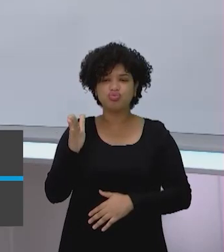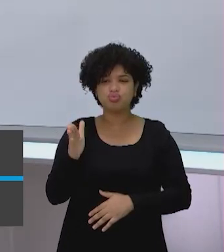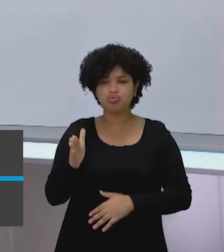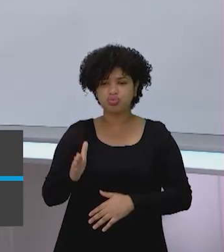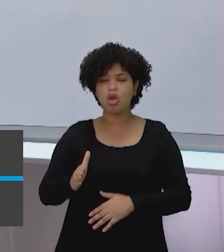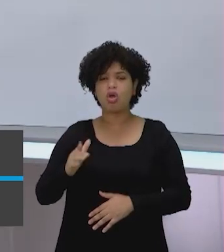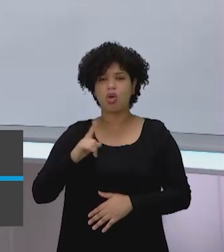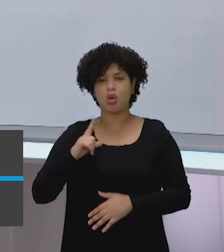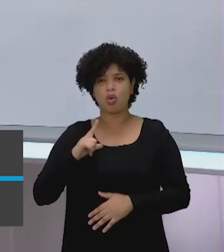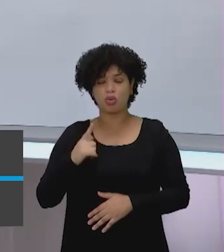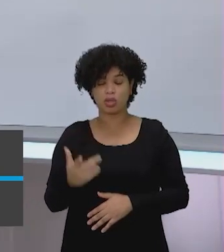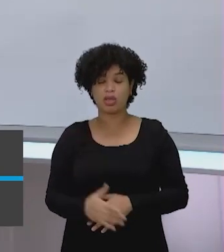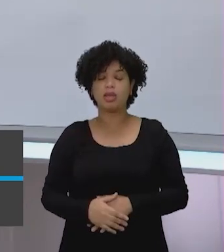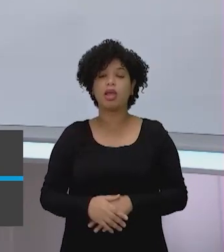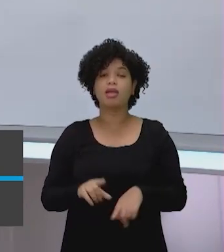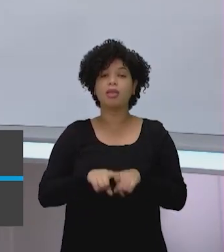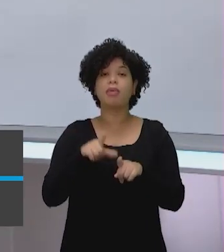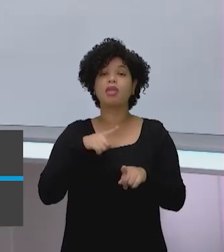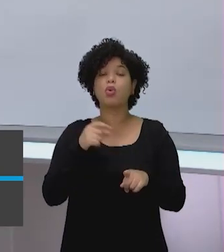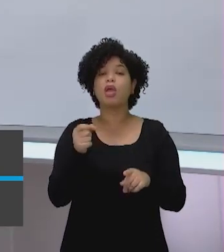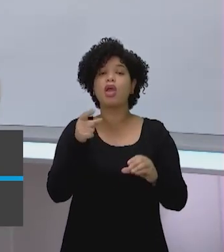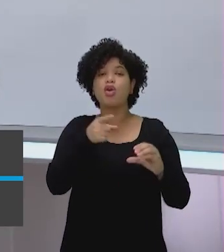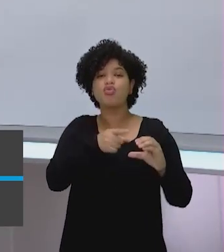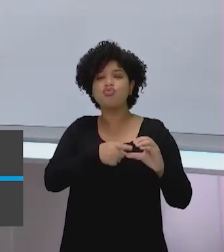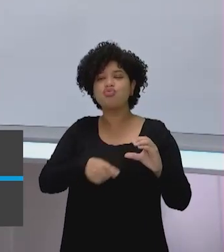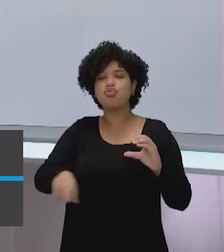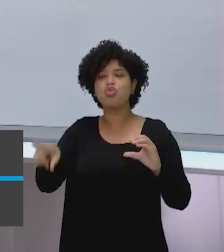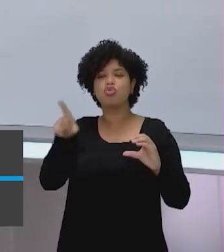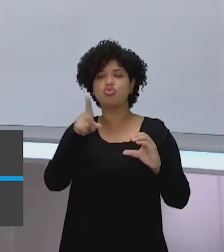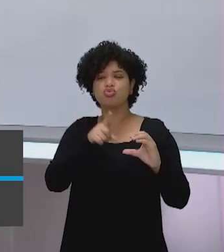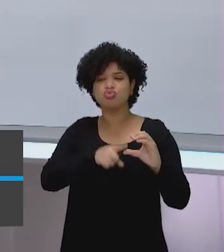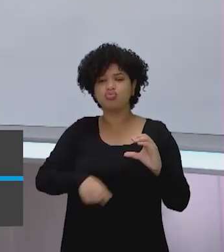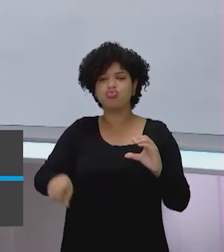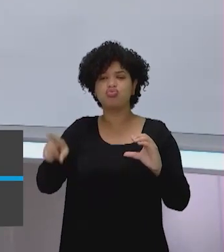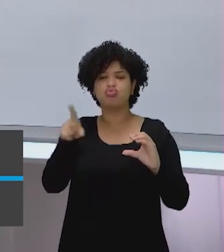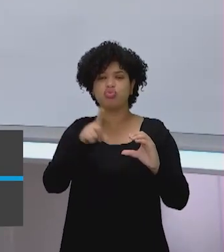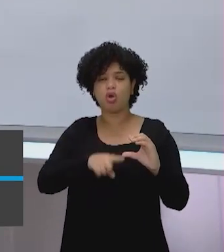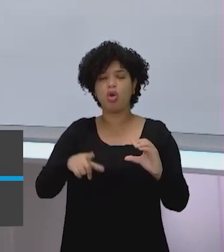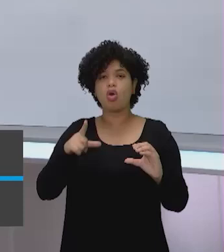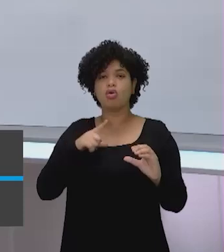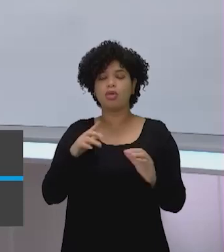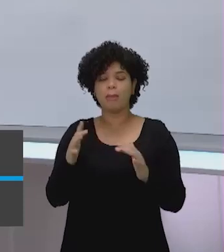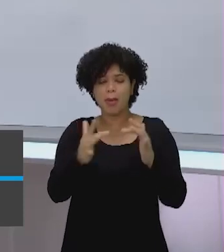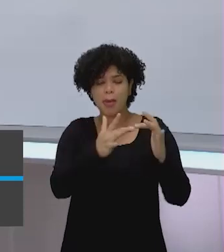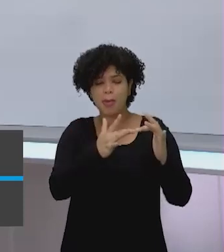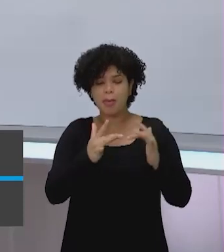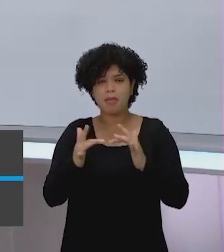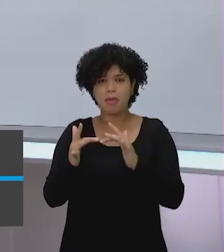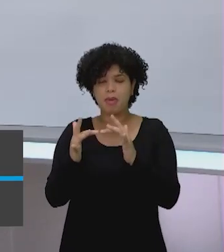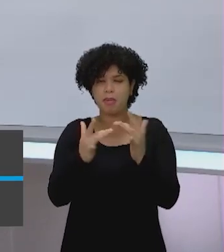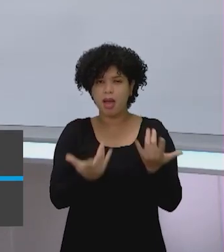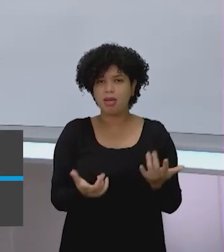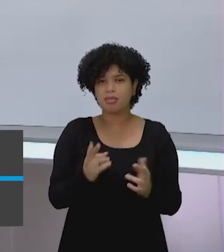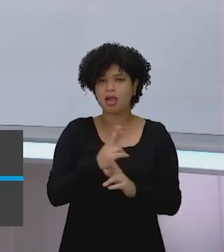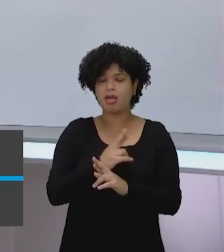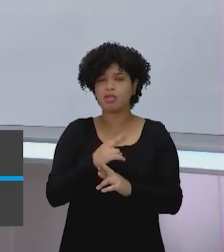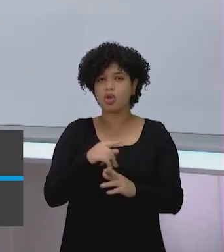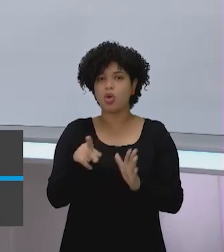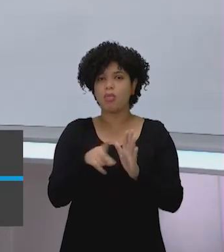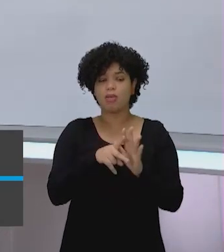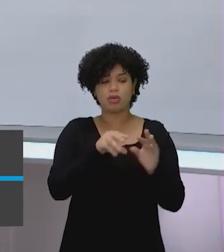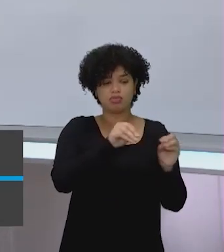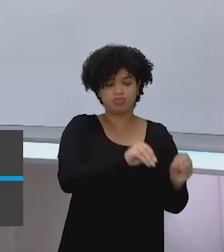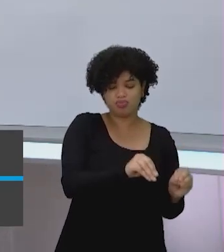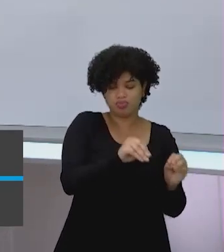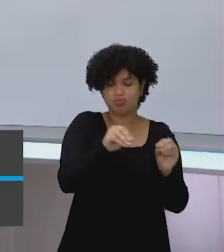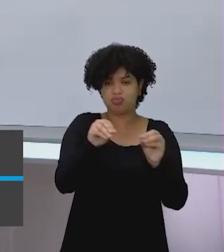cotidiano. E também existem os fluxos. Esses fluxos são as ligações, as comunicações, quando uma coisa sai de um lugar e vai para o